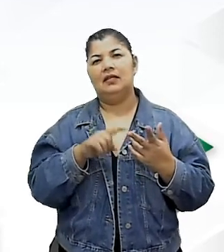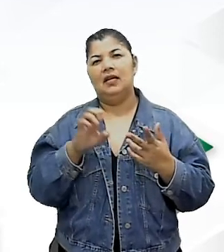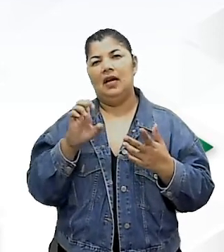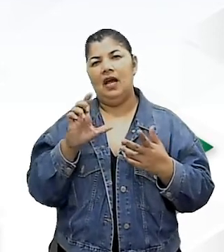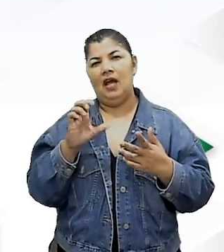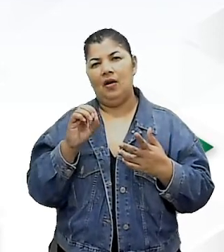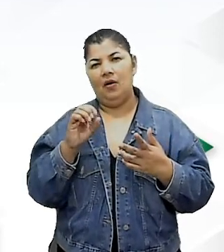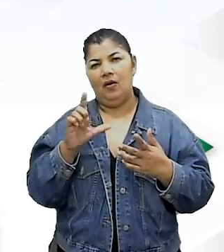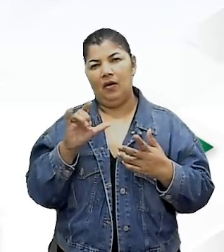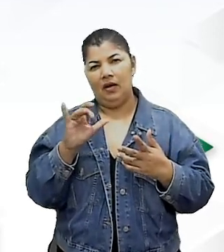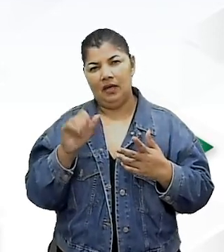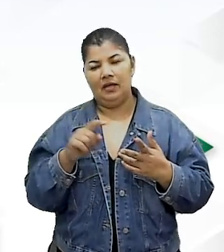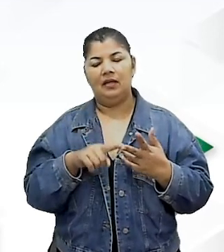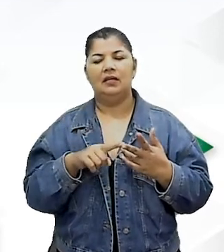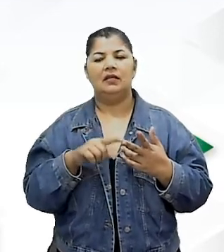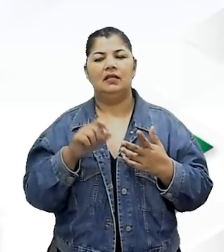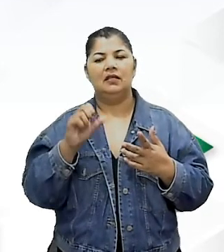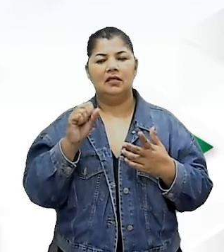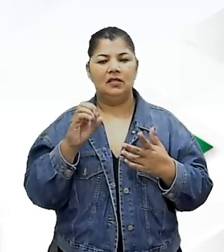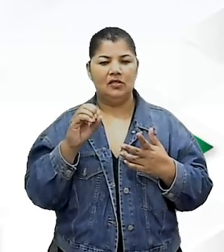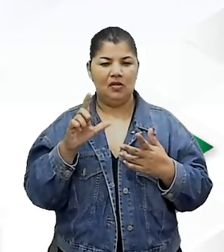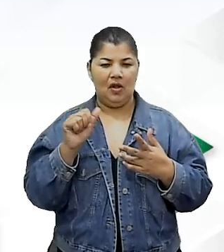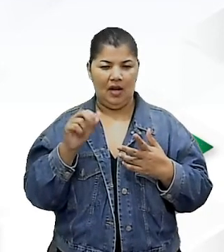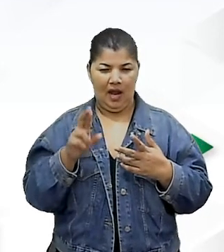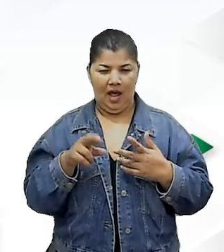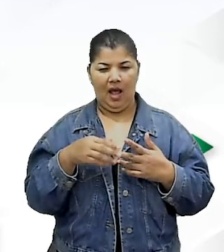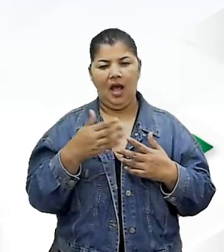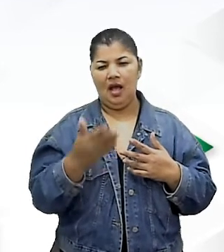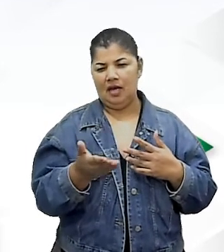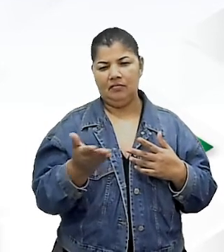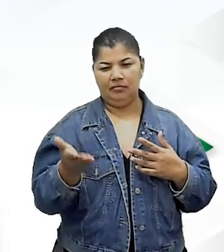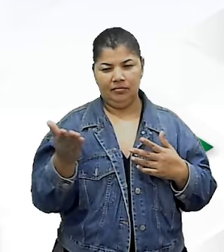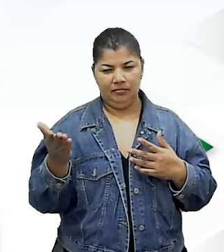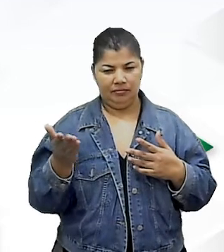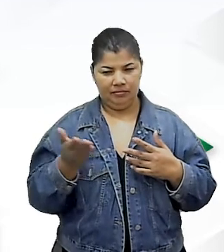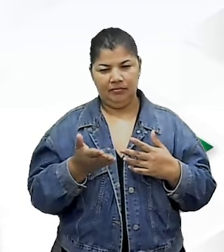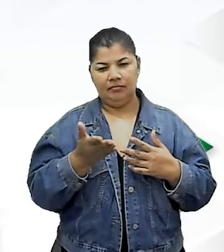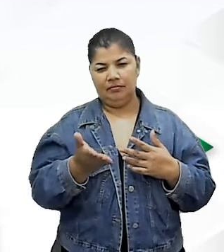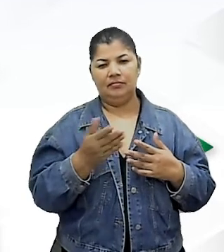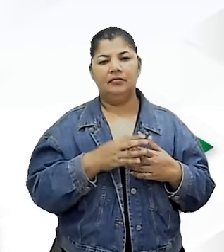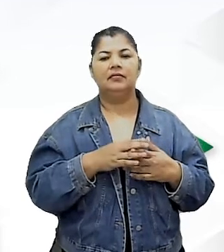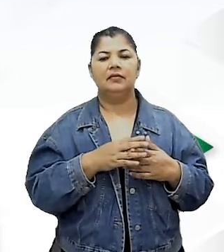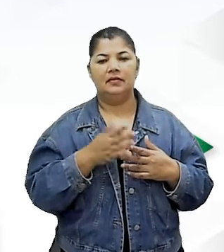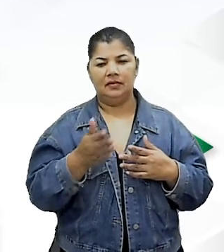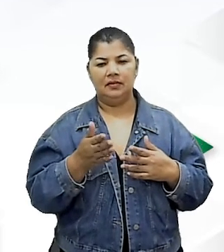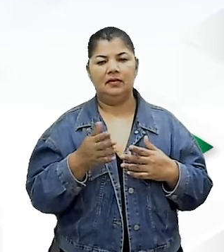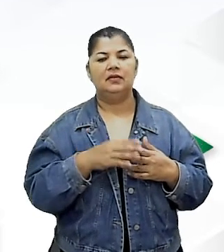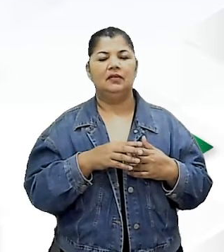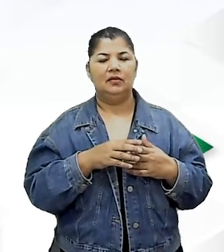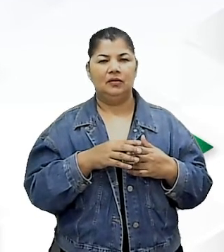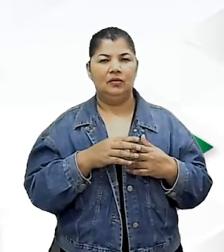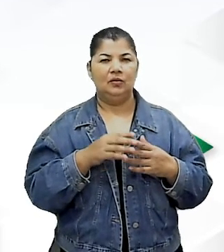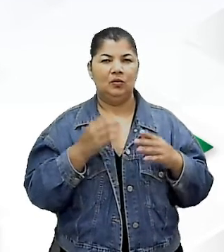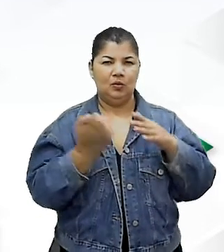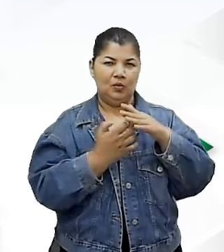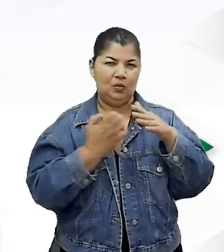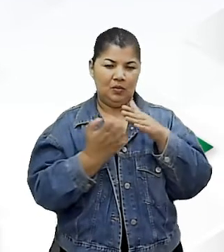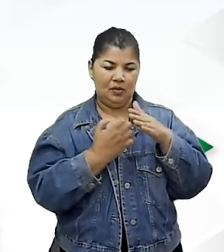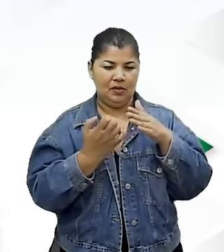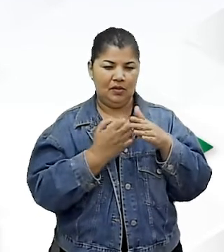com fotovoltaica, enfim, são várias. Esse é um exemplo da usina hidrelétrica, né, que a gente tem